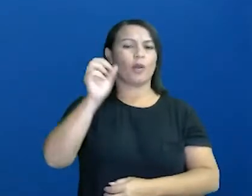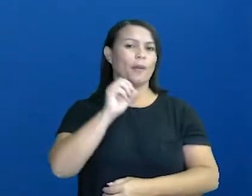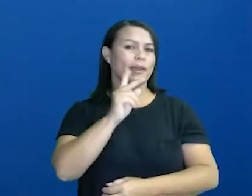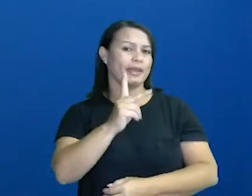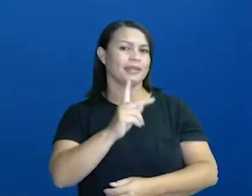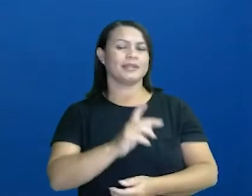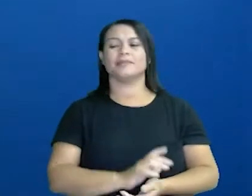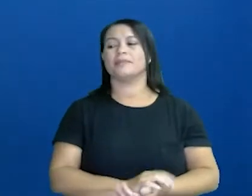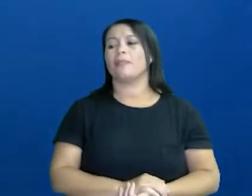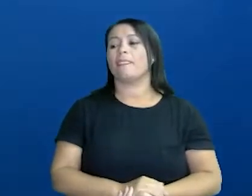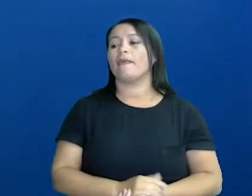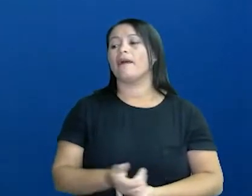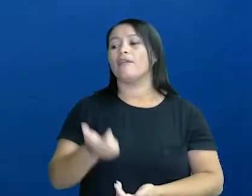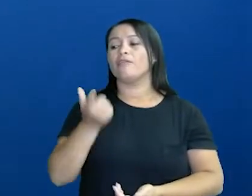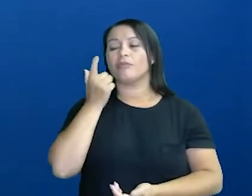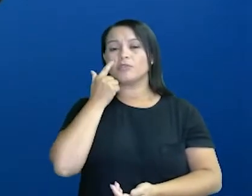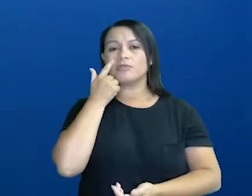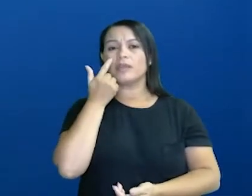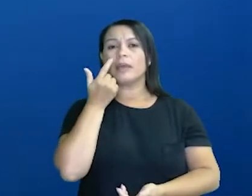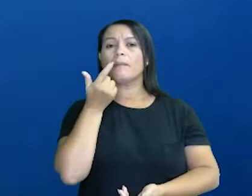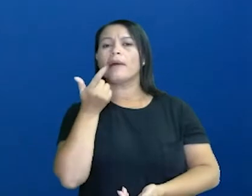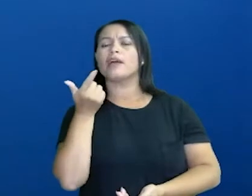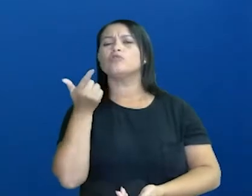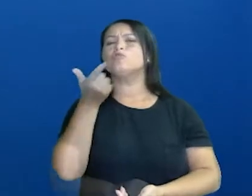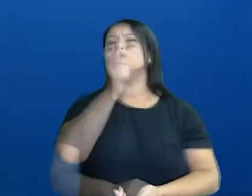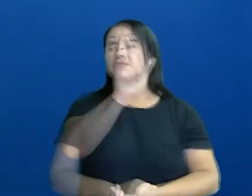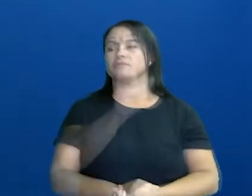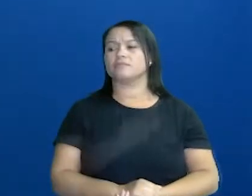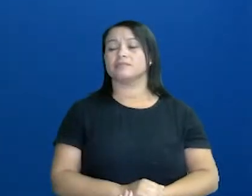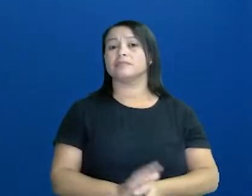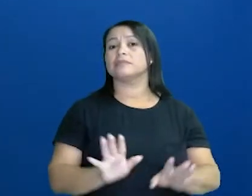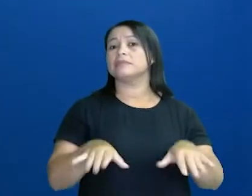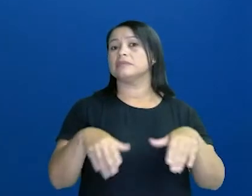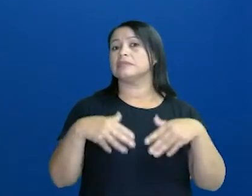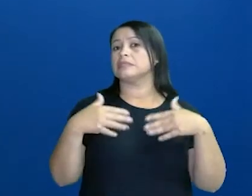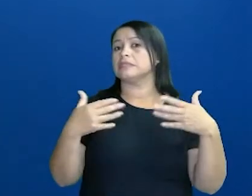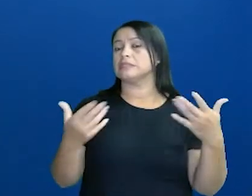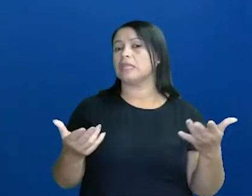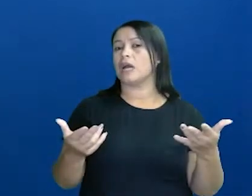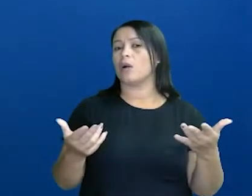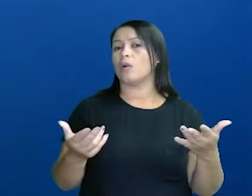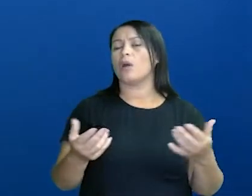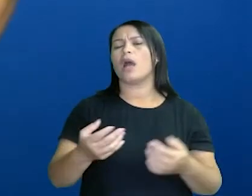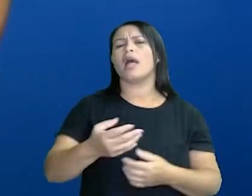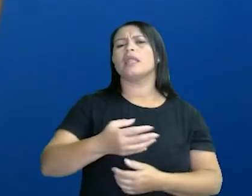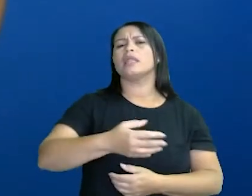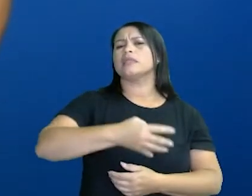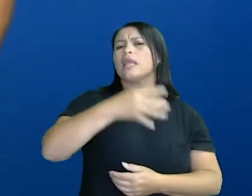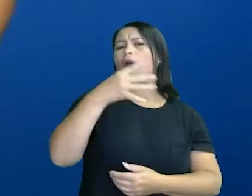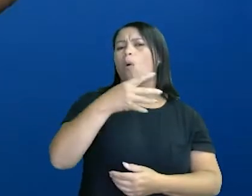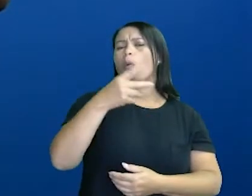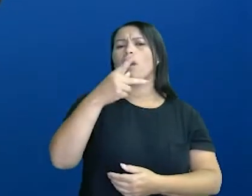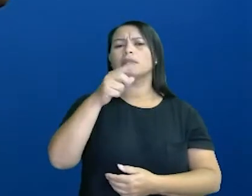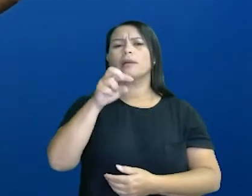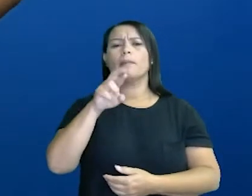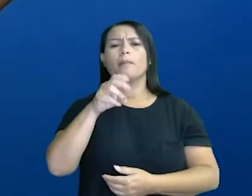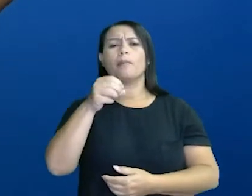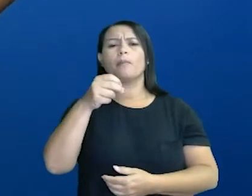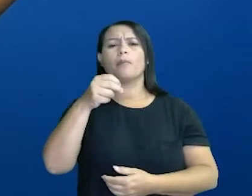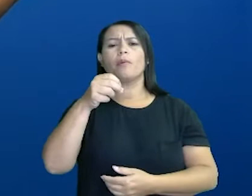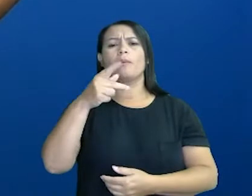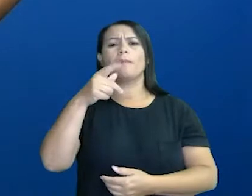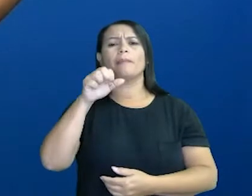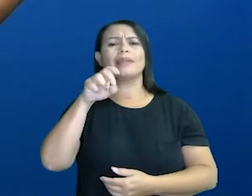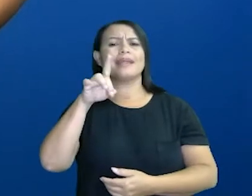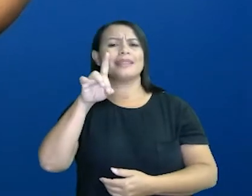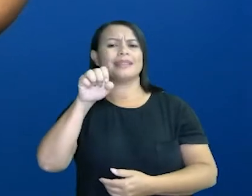Ok vamos para mais uma propriedade então na quarta propriedade que é